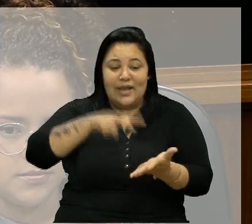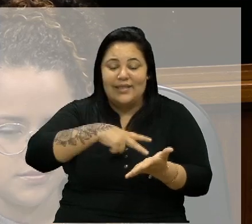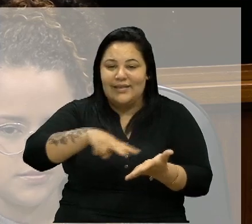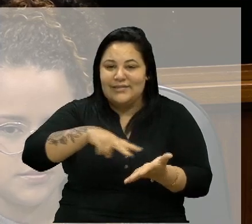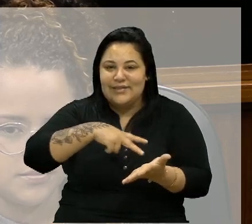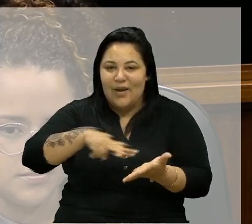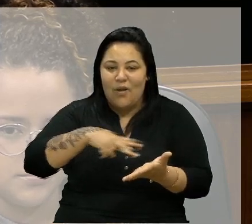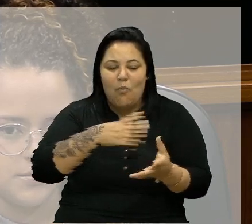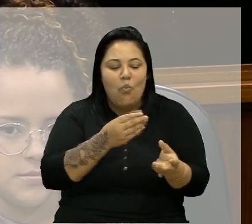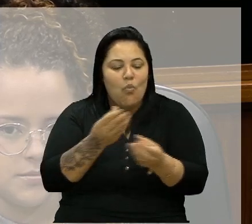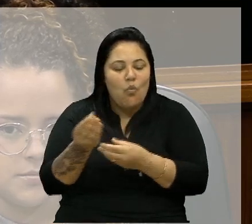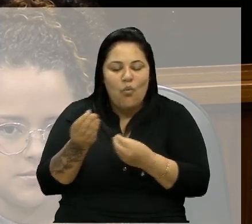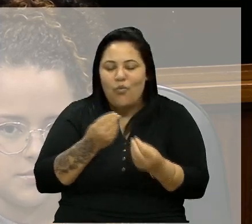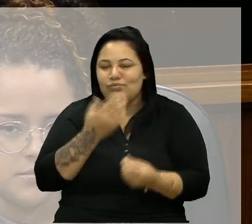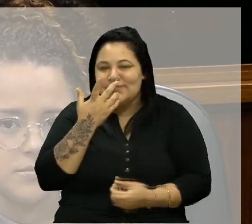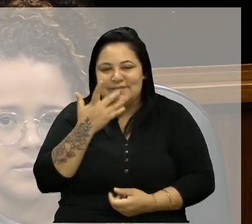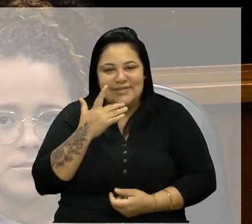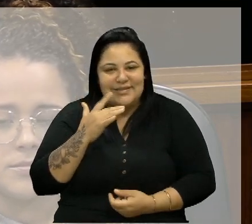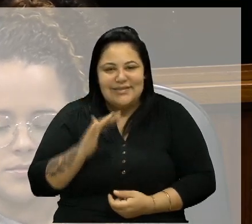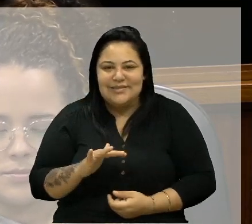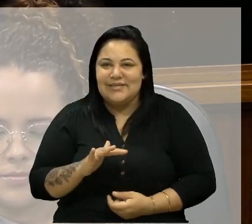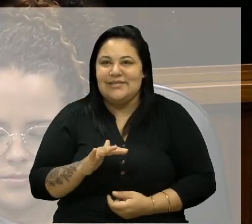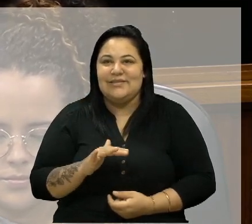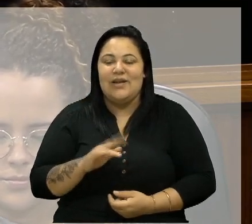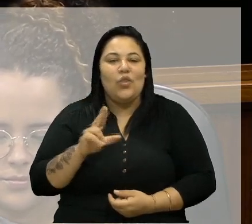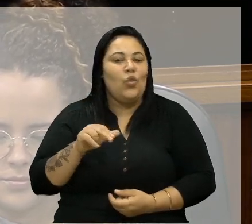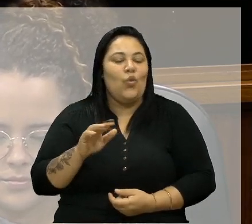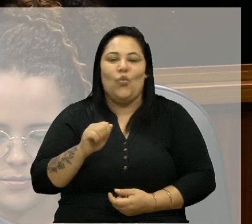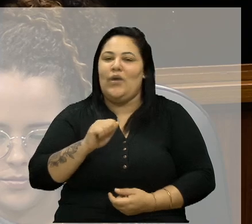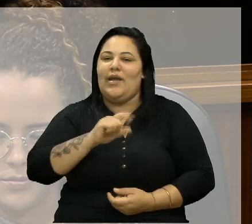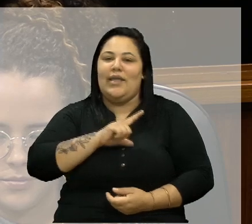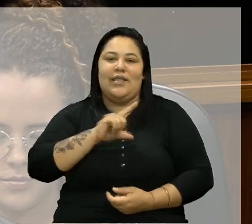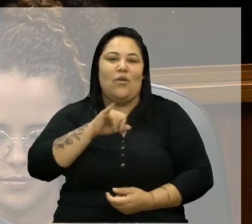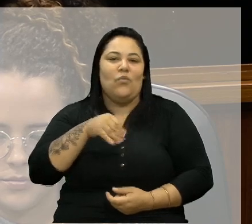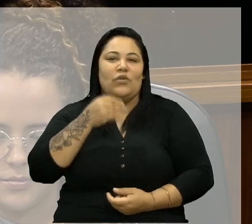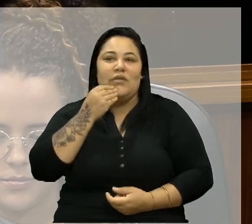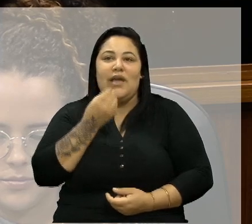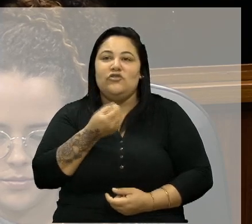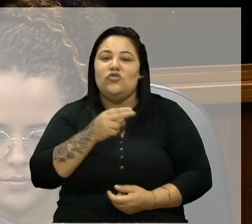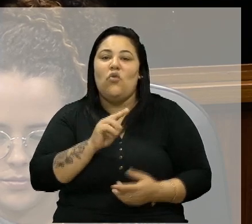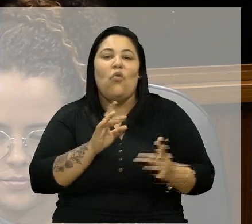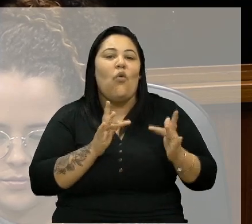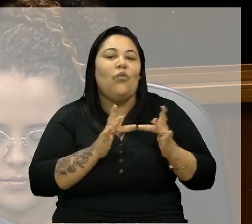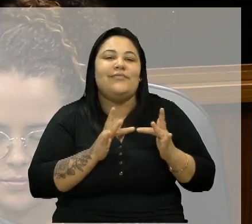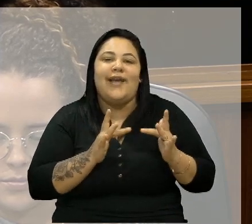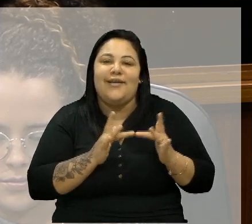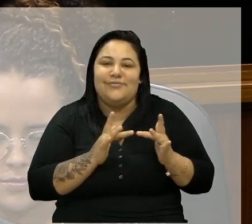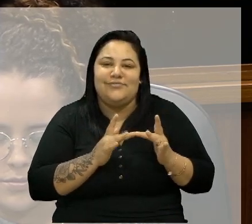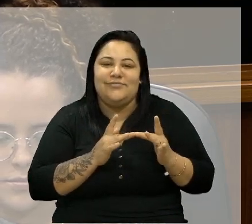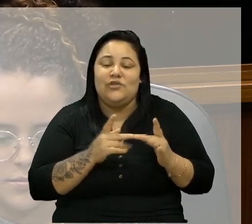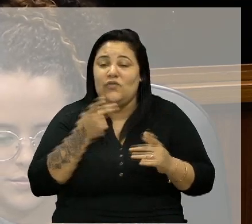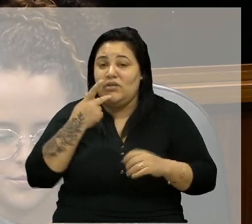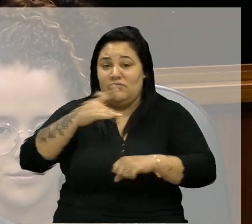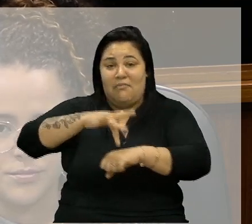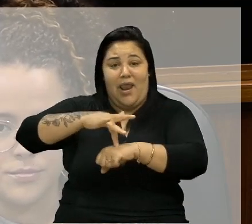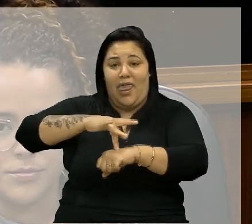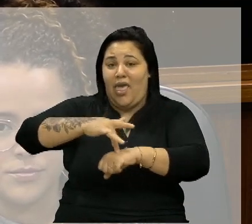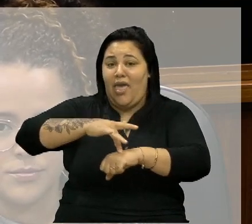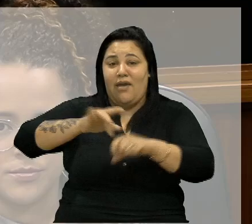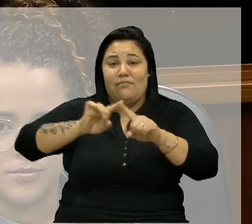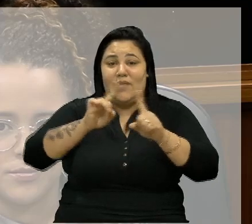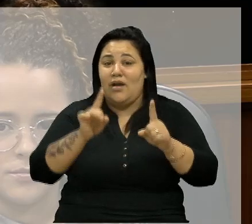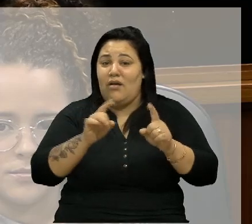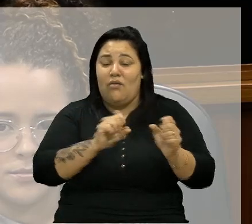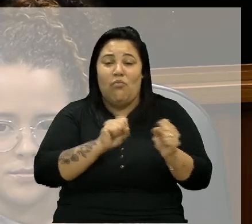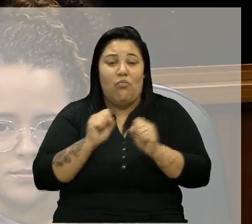dessas nossas crianças jamais teriam esse contato. Estou falando, né, de balé, mas a gente pode falar de